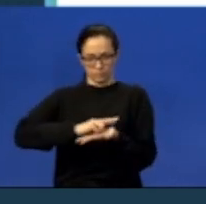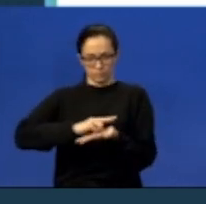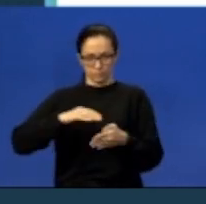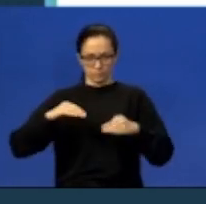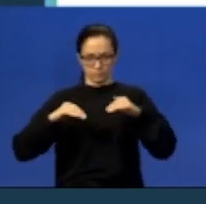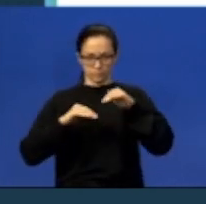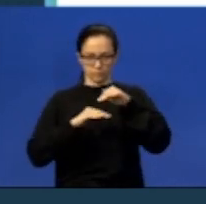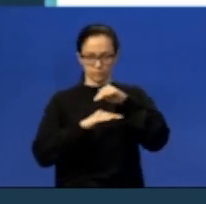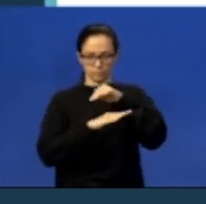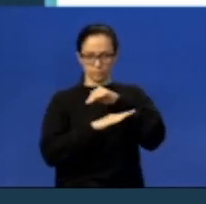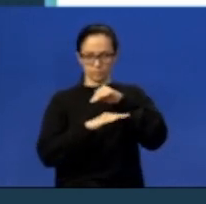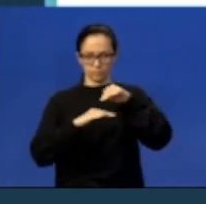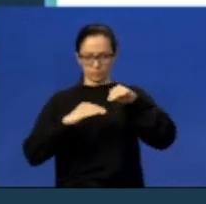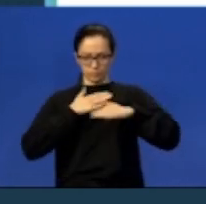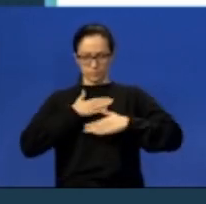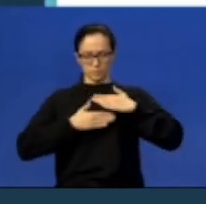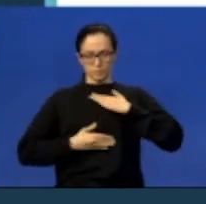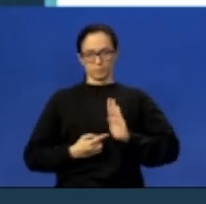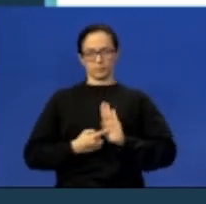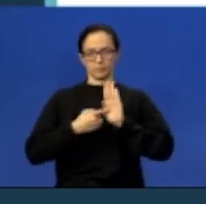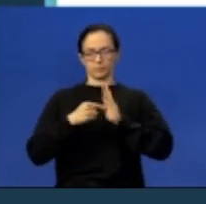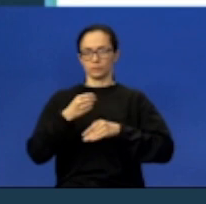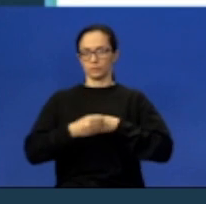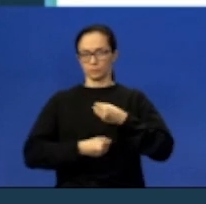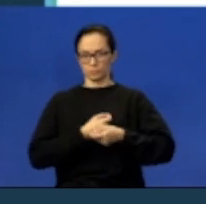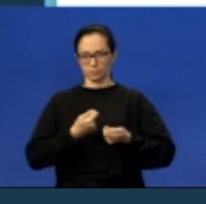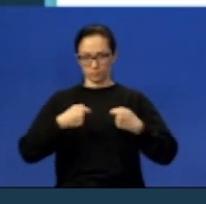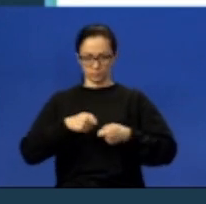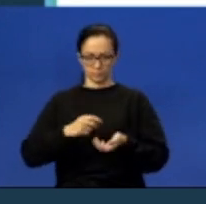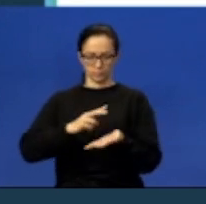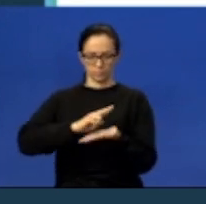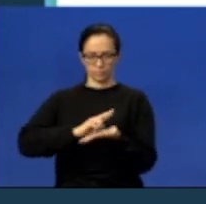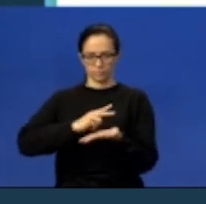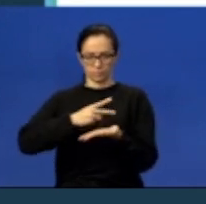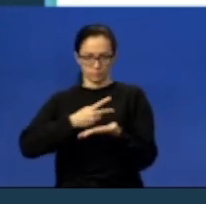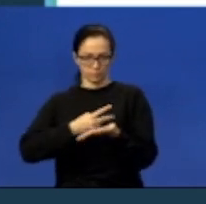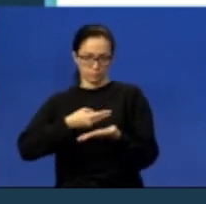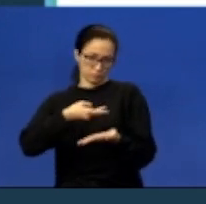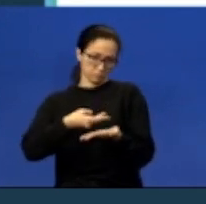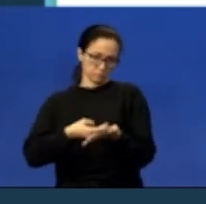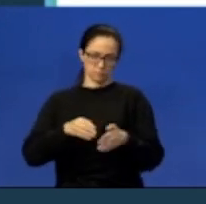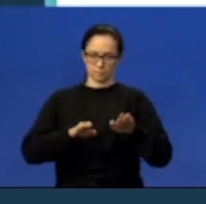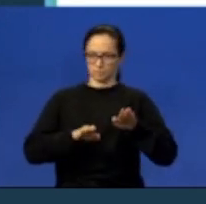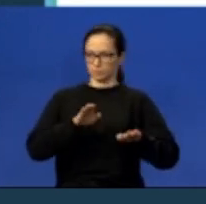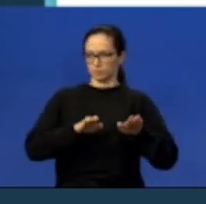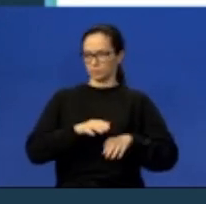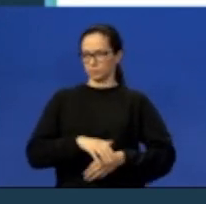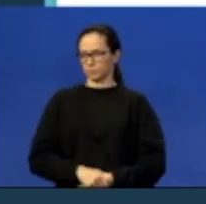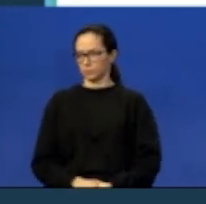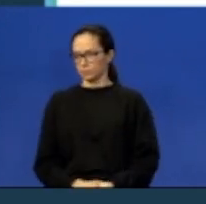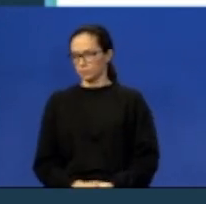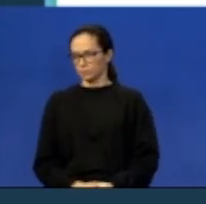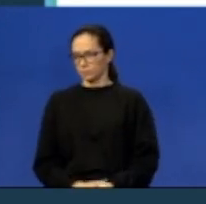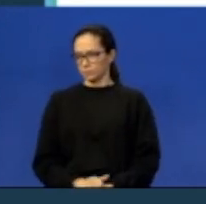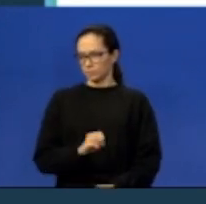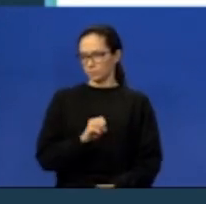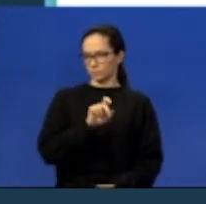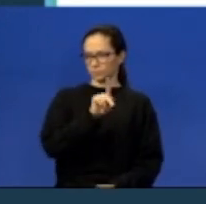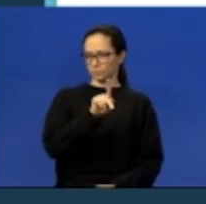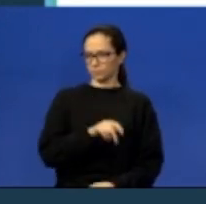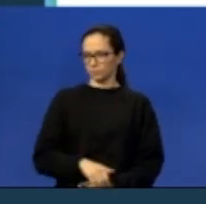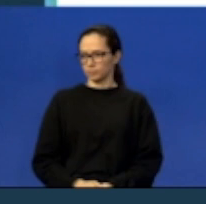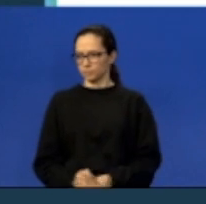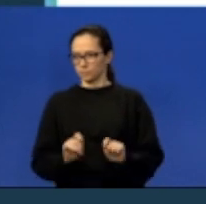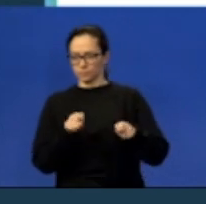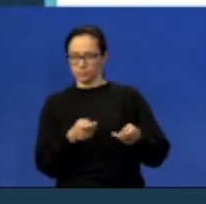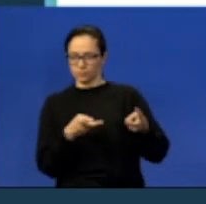que é onde o indivíduo, né, ele vai ficar, por exemplo, no item 5, sobre a mesa. Então, seria o sistema que vai permitir